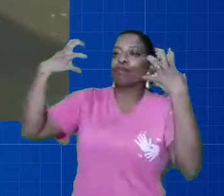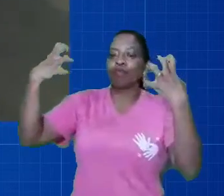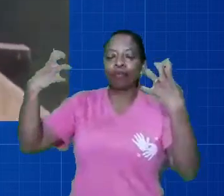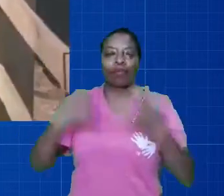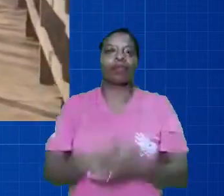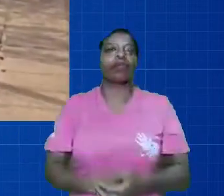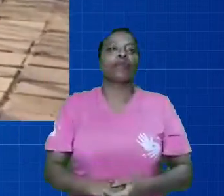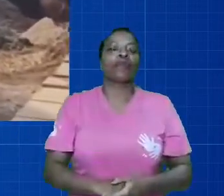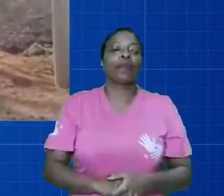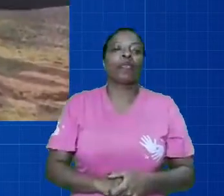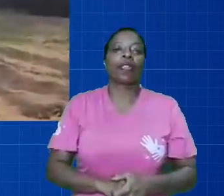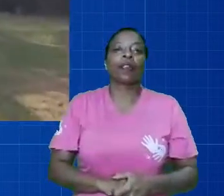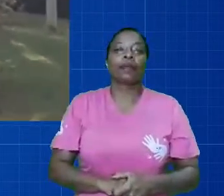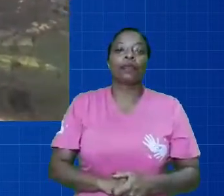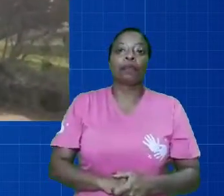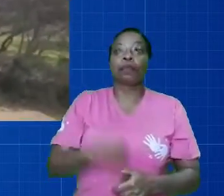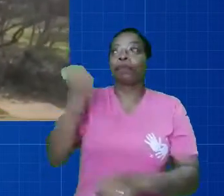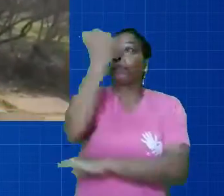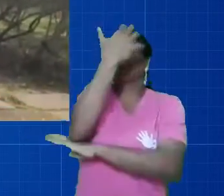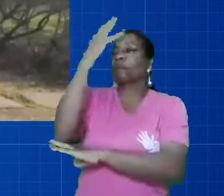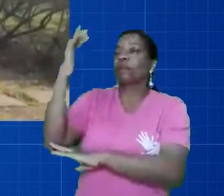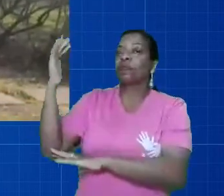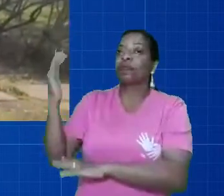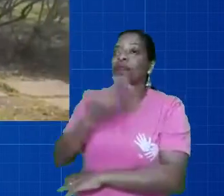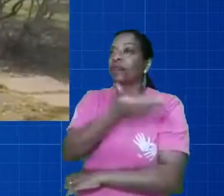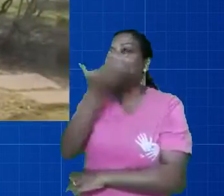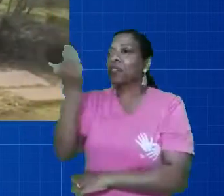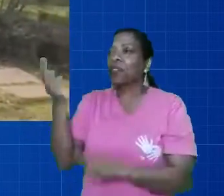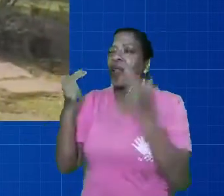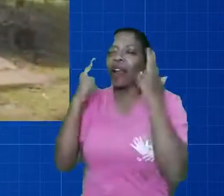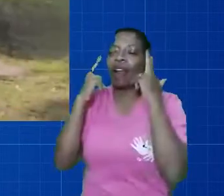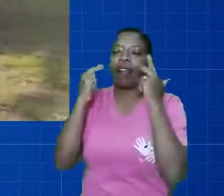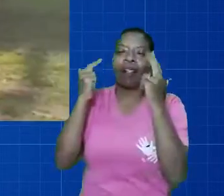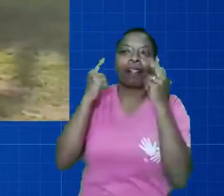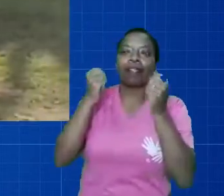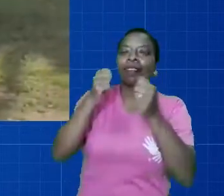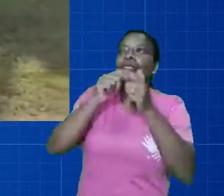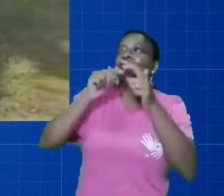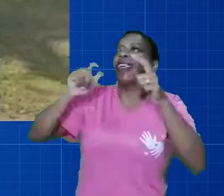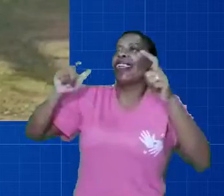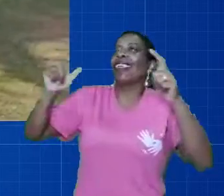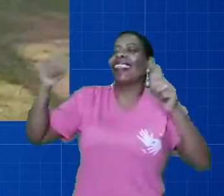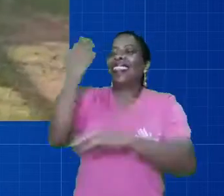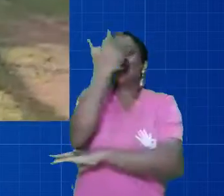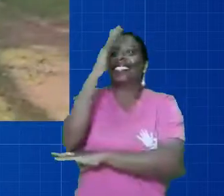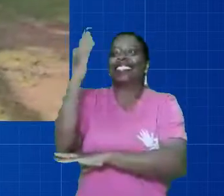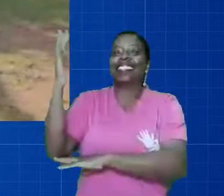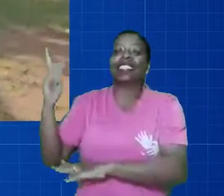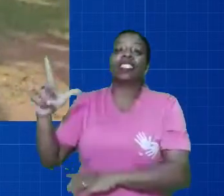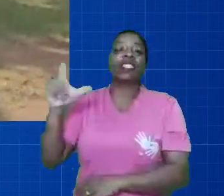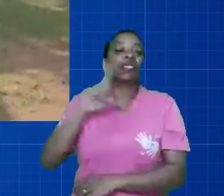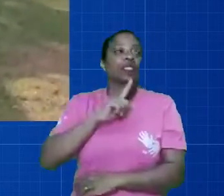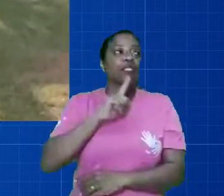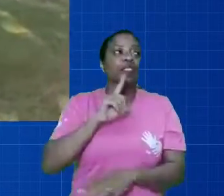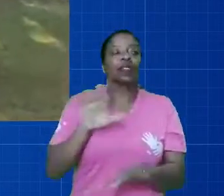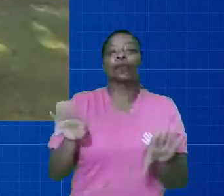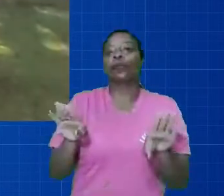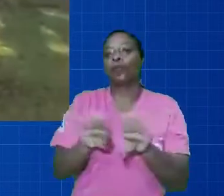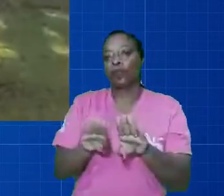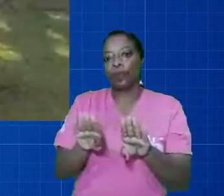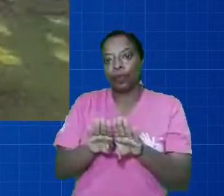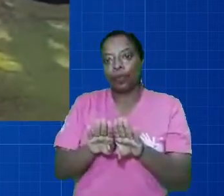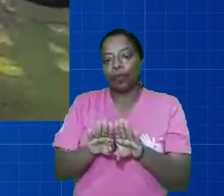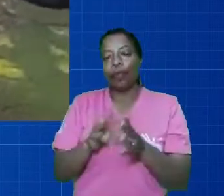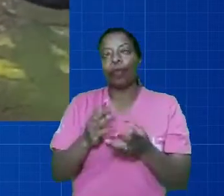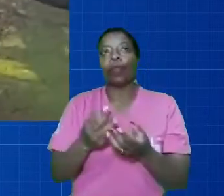Nesse ambiente natural aqui, muito propício, né, muito amplo, nós tínhamos então a